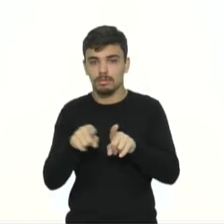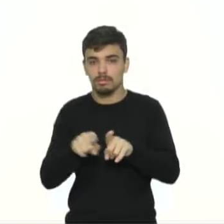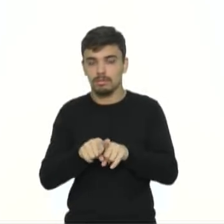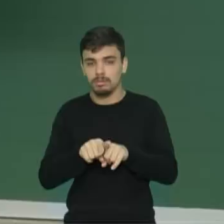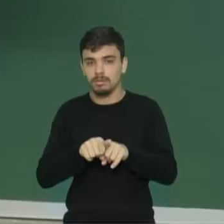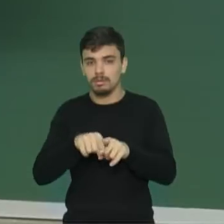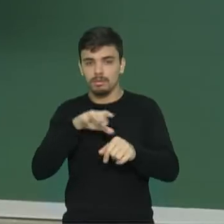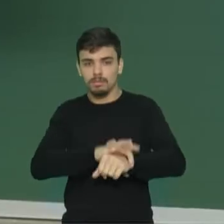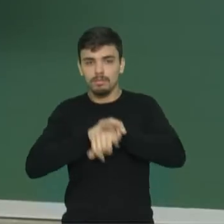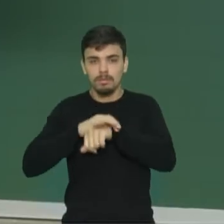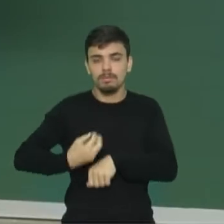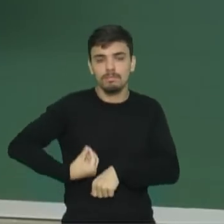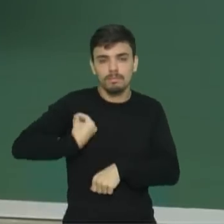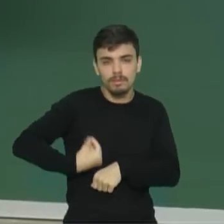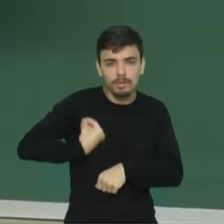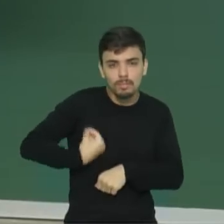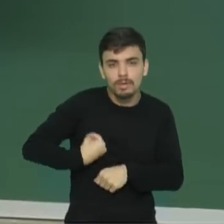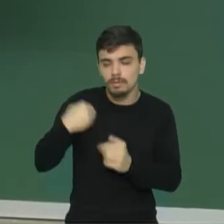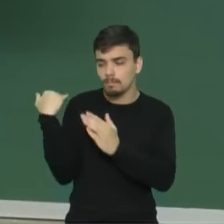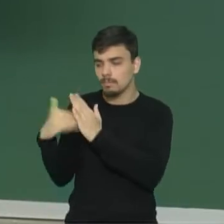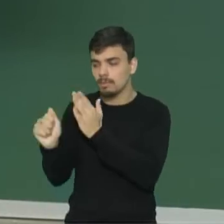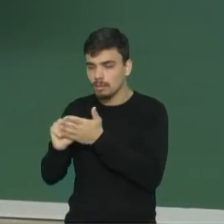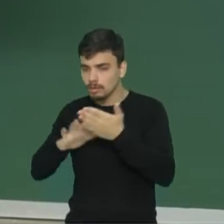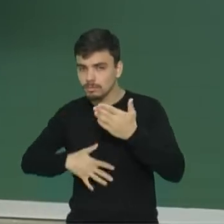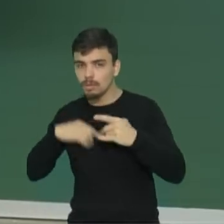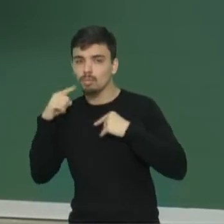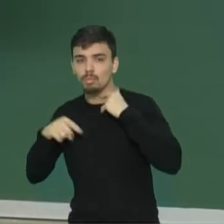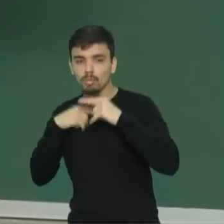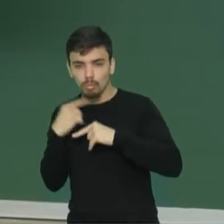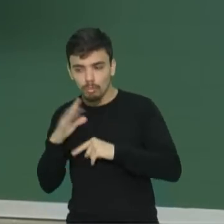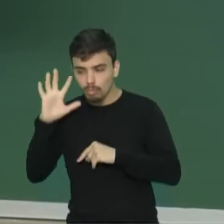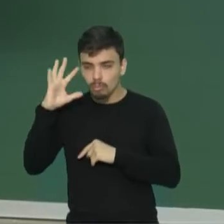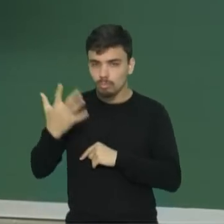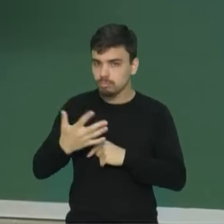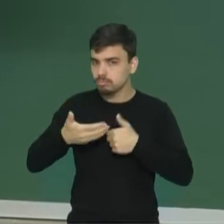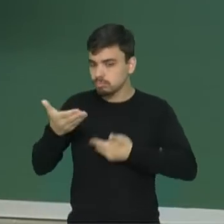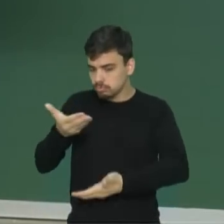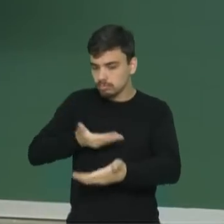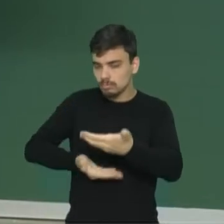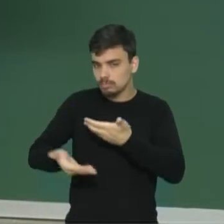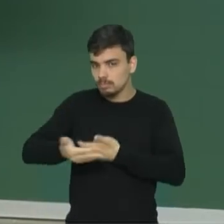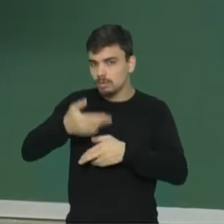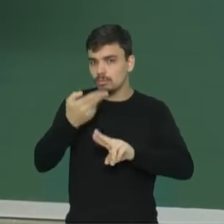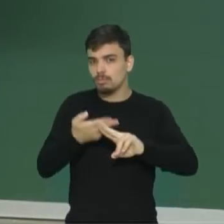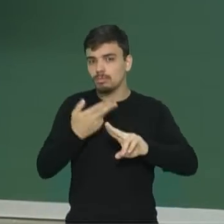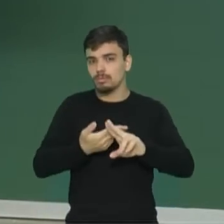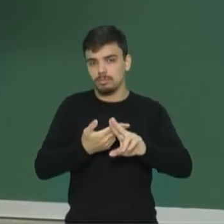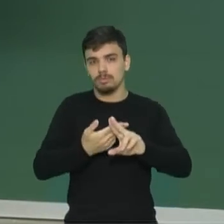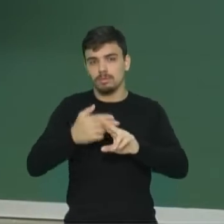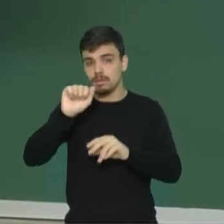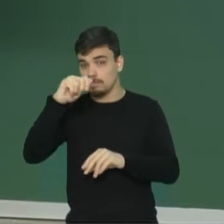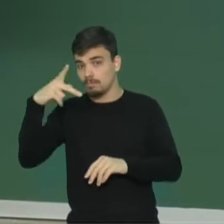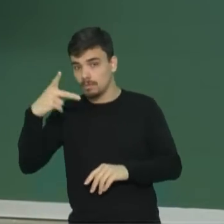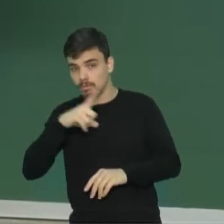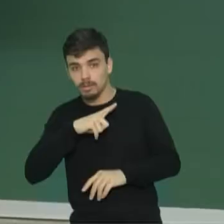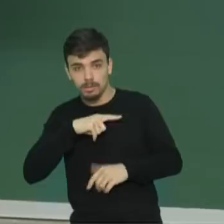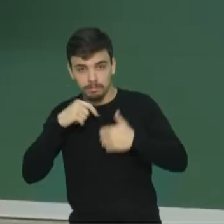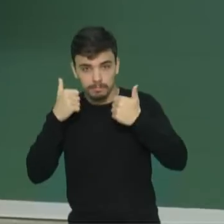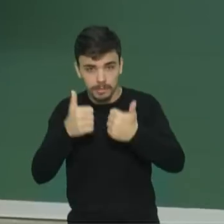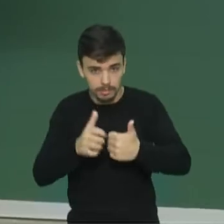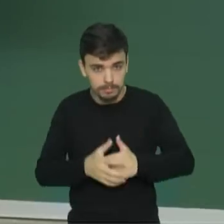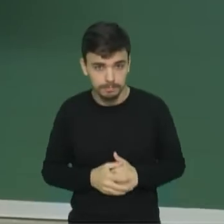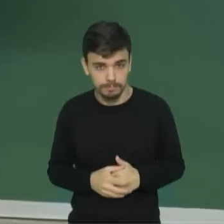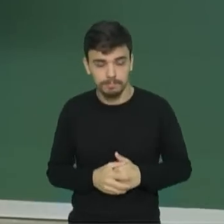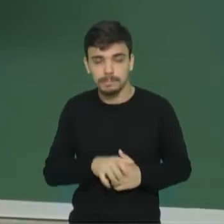confirme frequência, mande as atividades, mande dúvidas, mande contribuições. Use os aplicativos que você tem disponível.